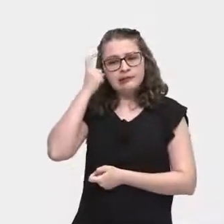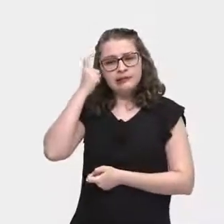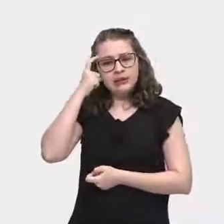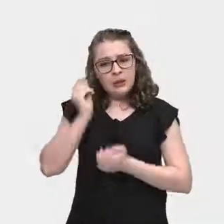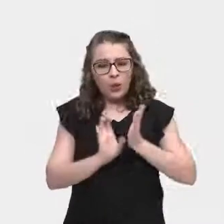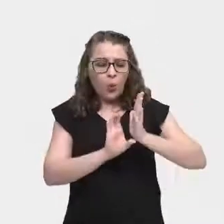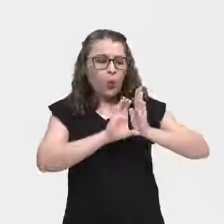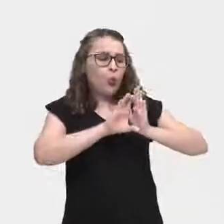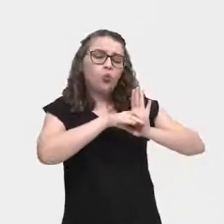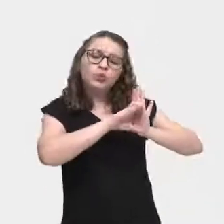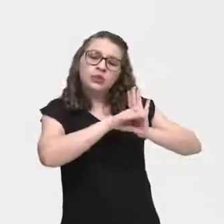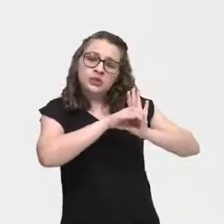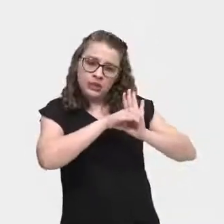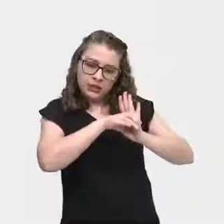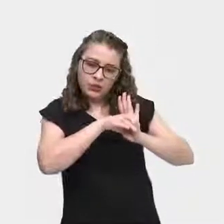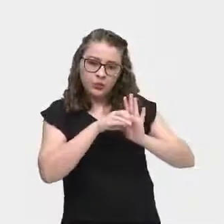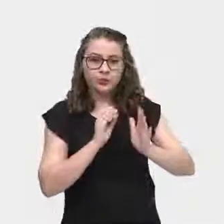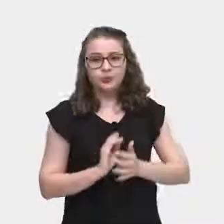de conceito.